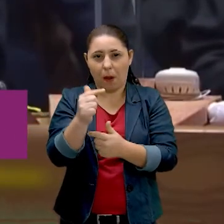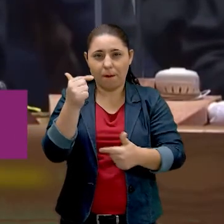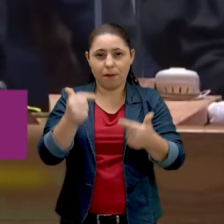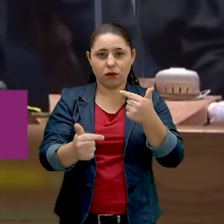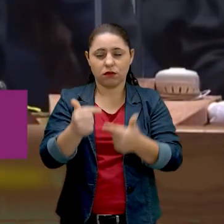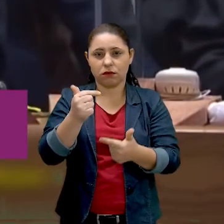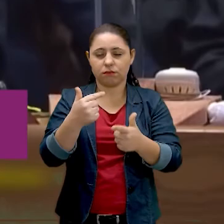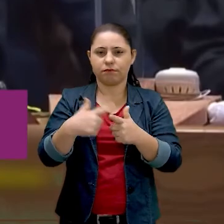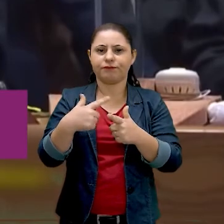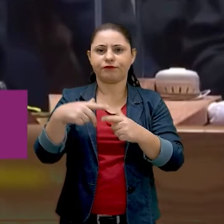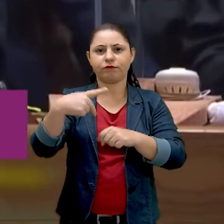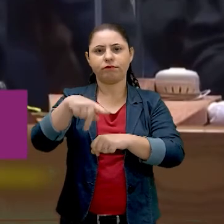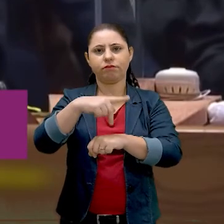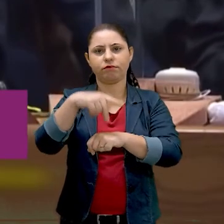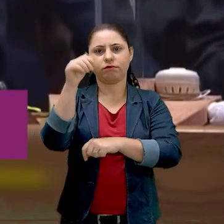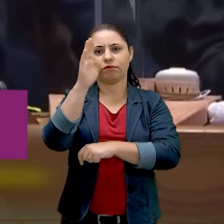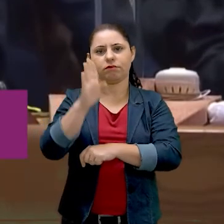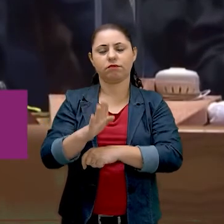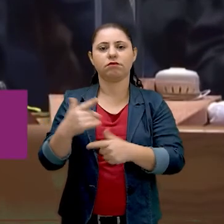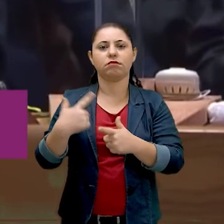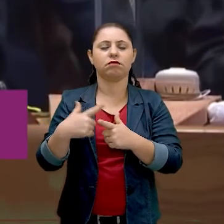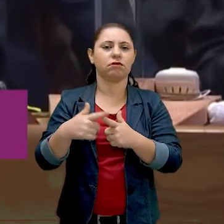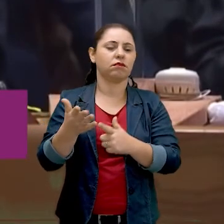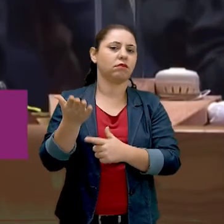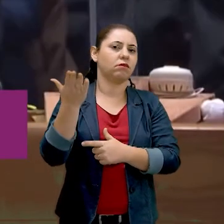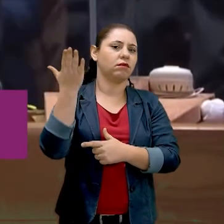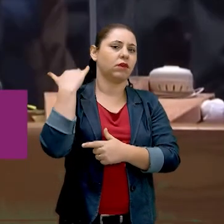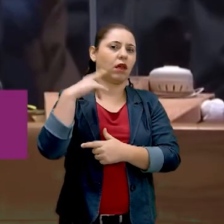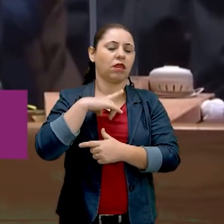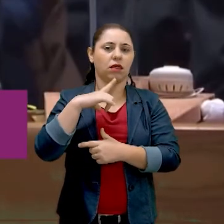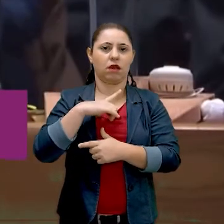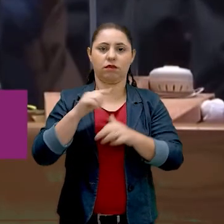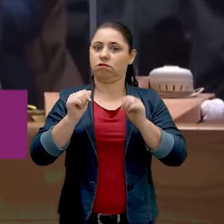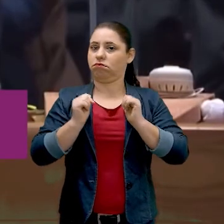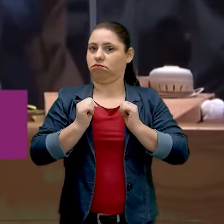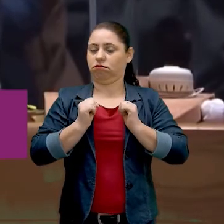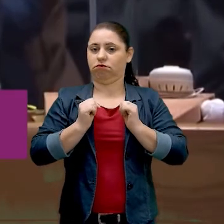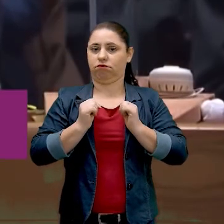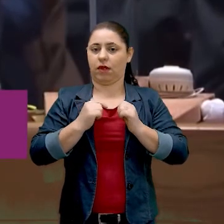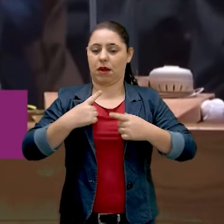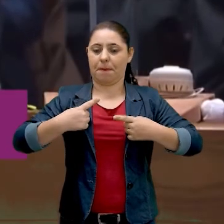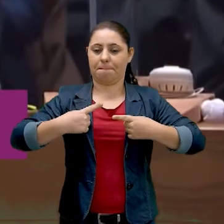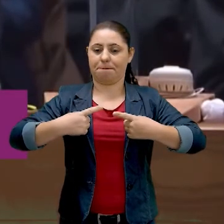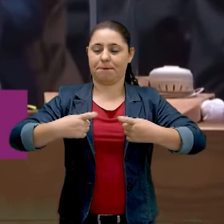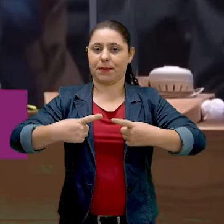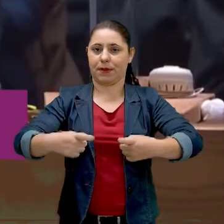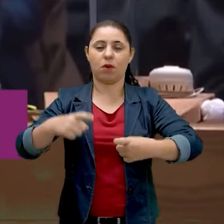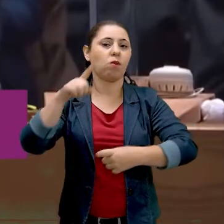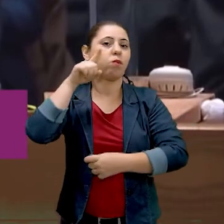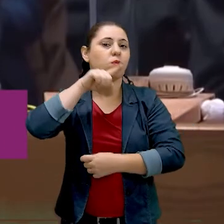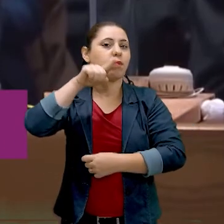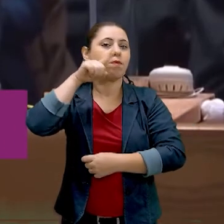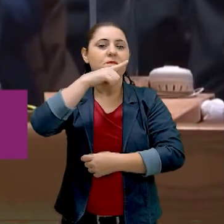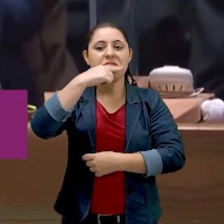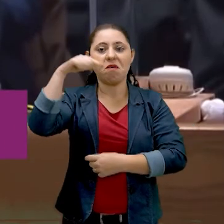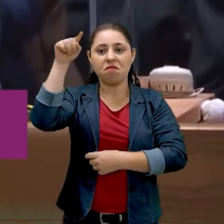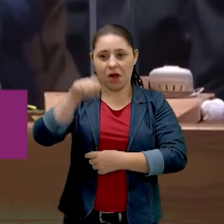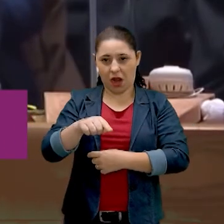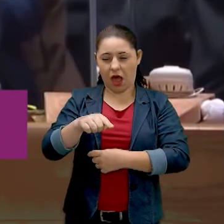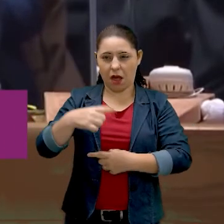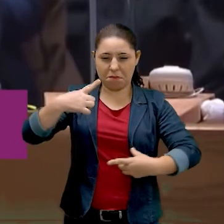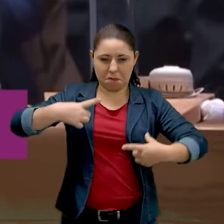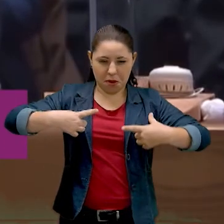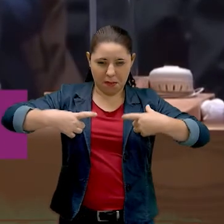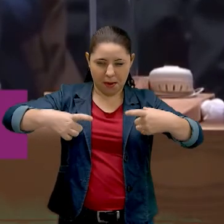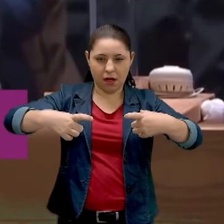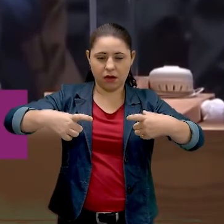neutralidade. Se é o Brasil, porque também se fala que naquela época o Brasil teve uma postura neutra na Guerra Fria, entre os Estados Unidos e a União Soviética.